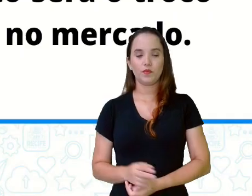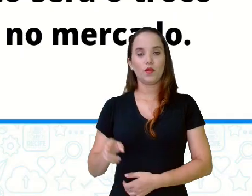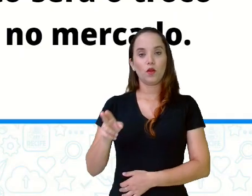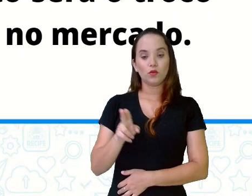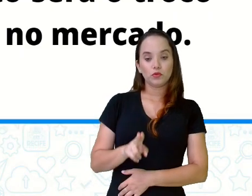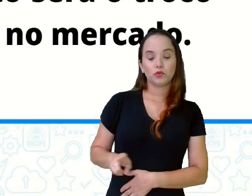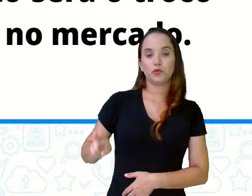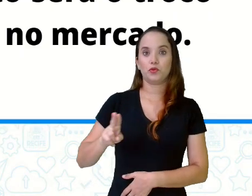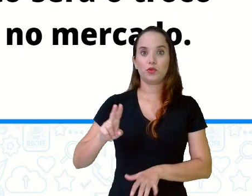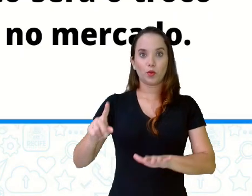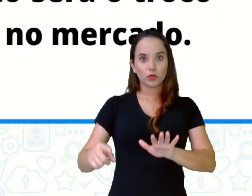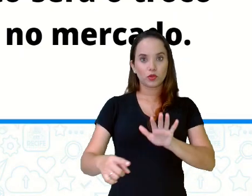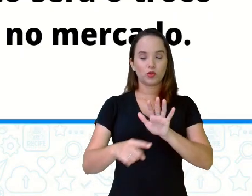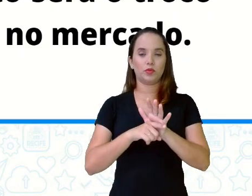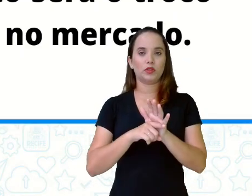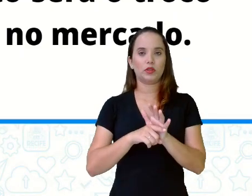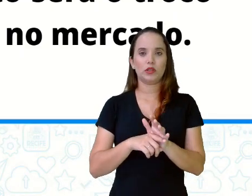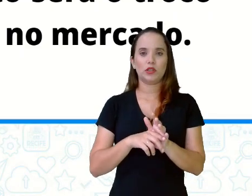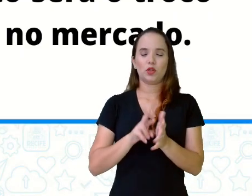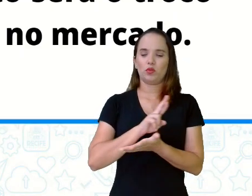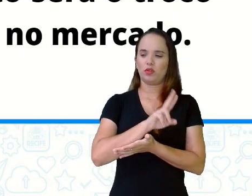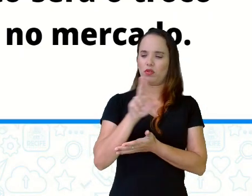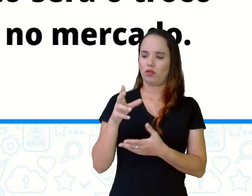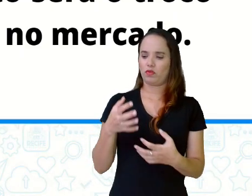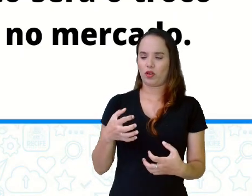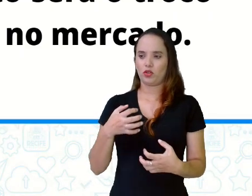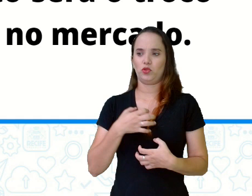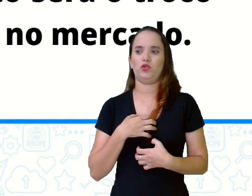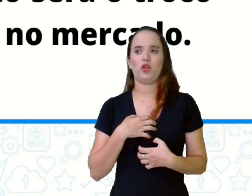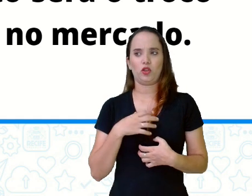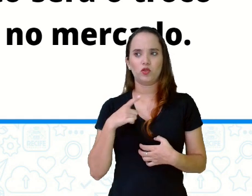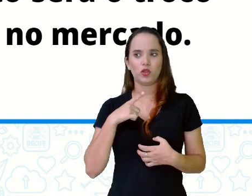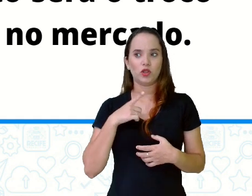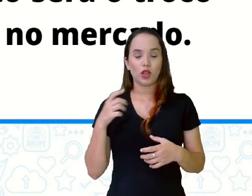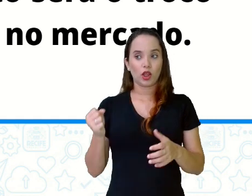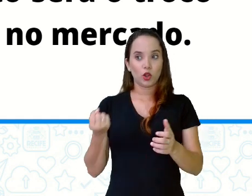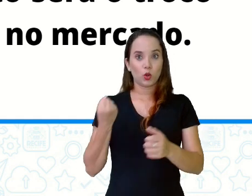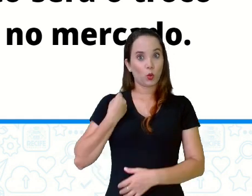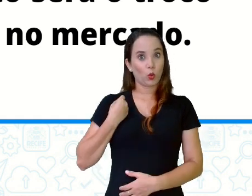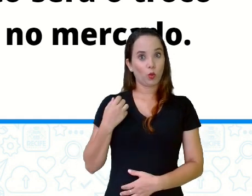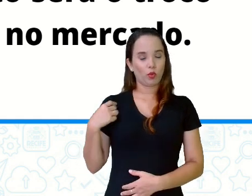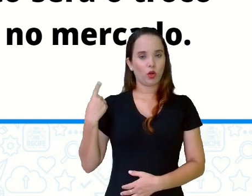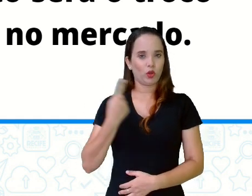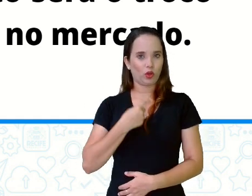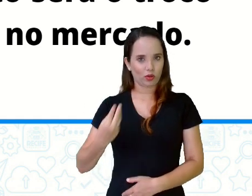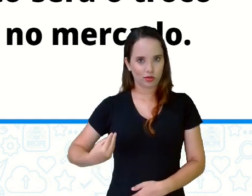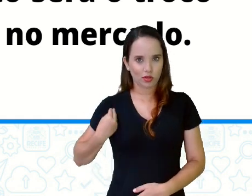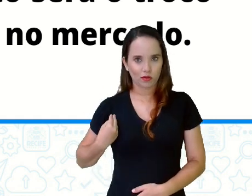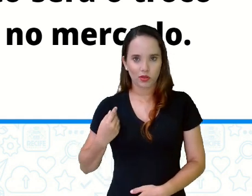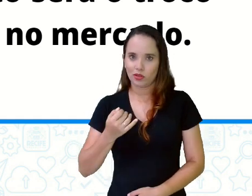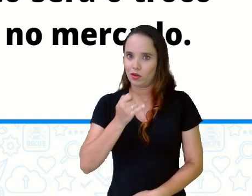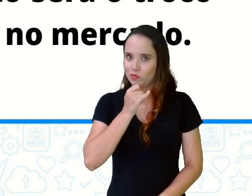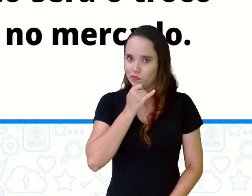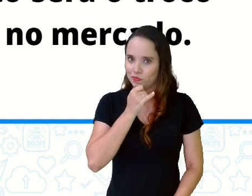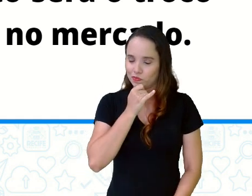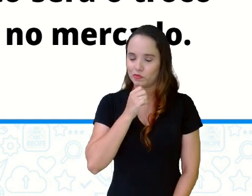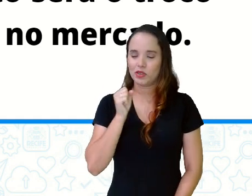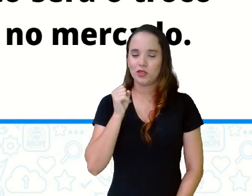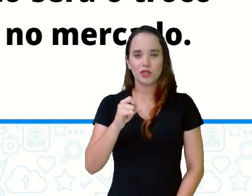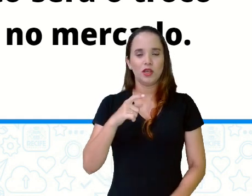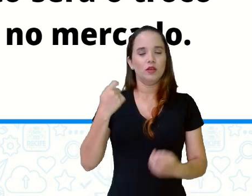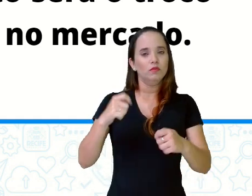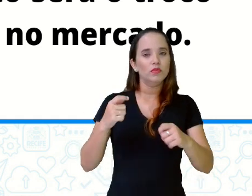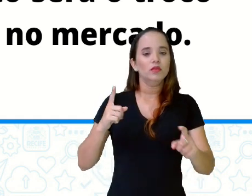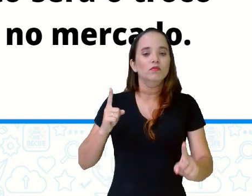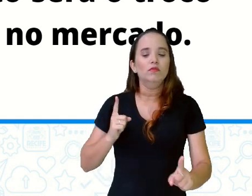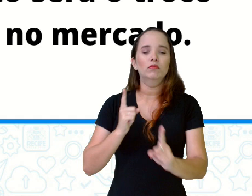Utilizamos a subtração em várias situações que envolvem números em nosso cotidiano. Por exemplo, quando precisamos descobrir